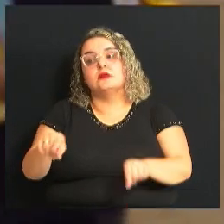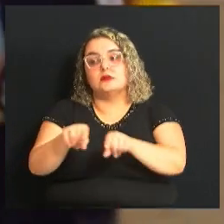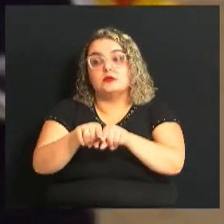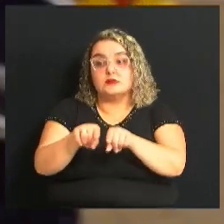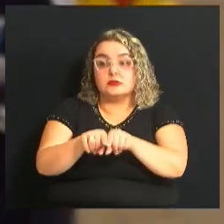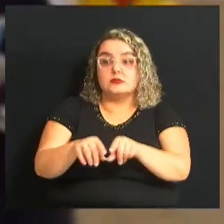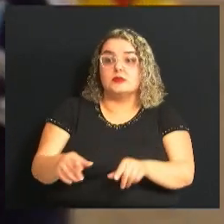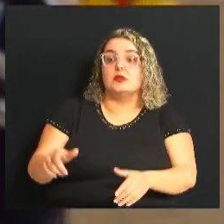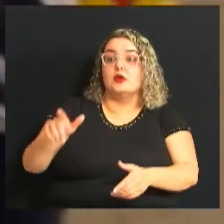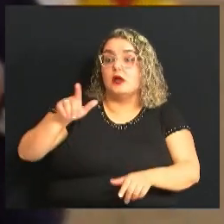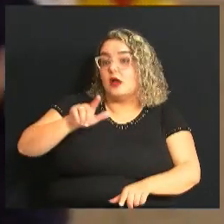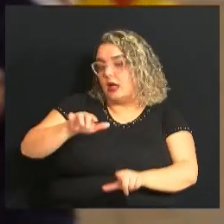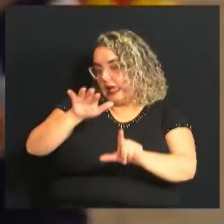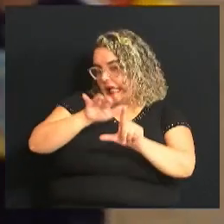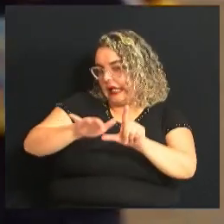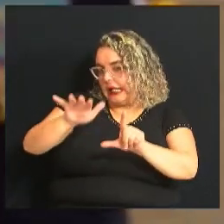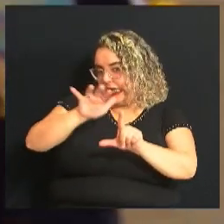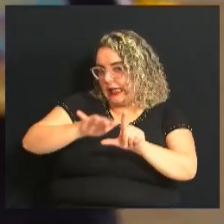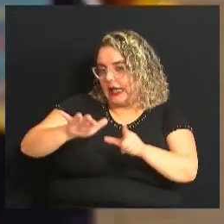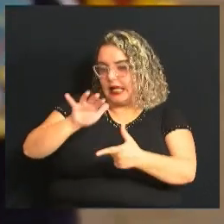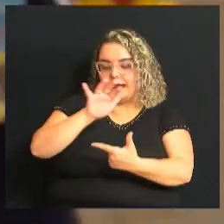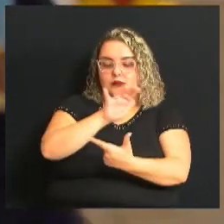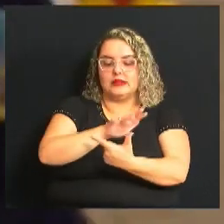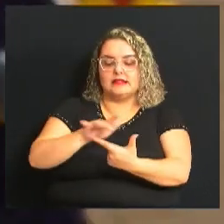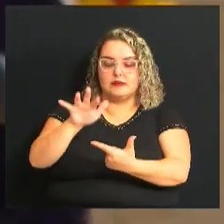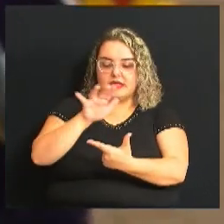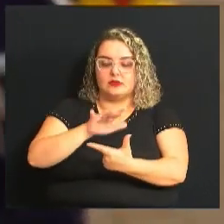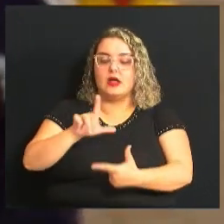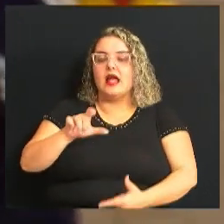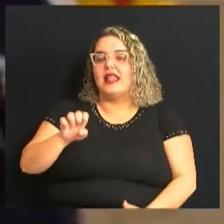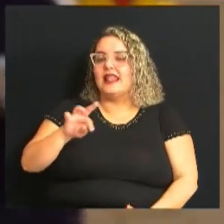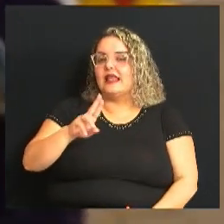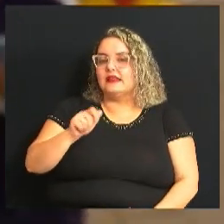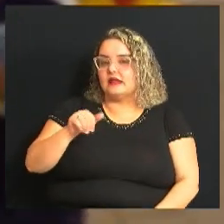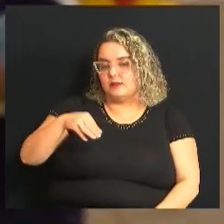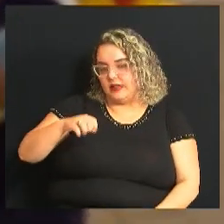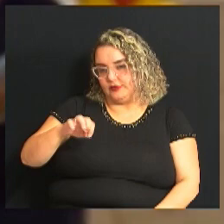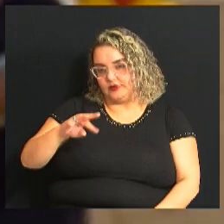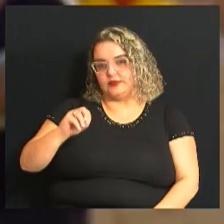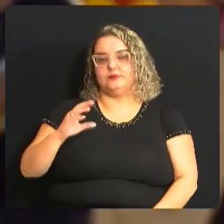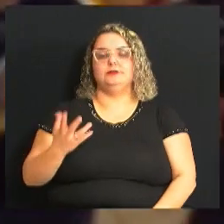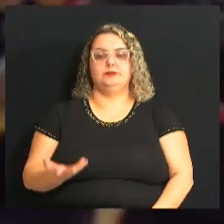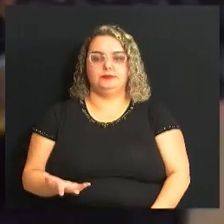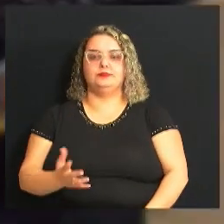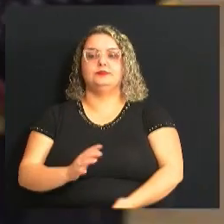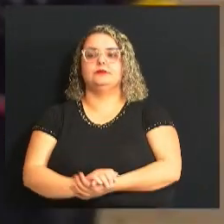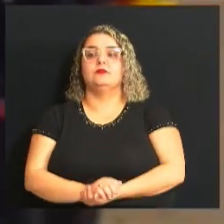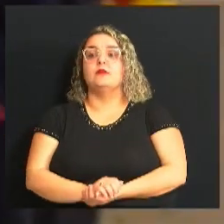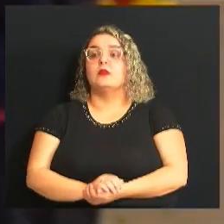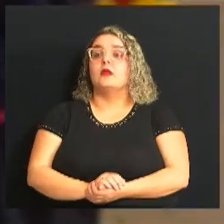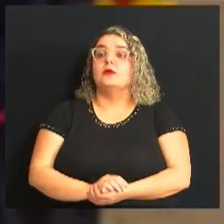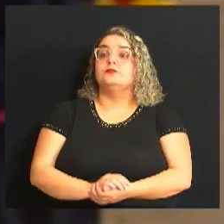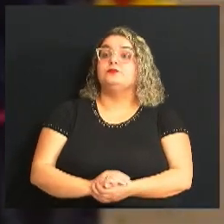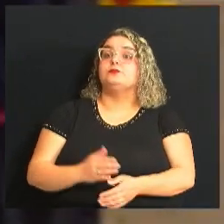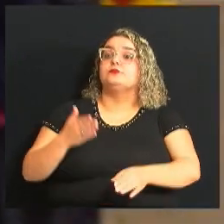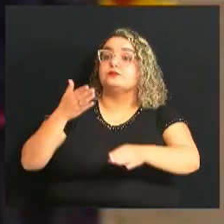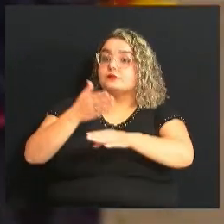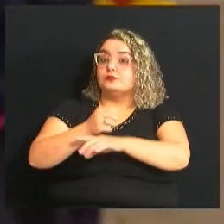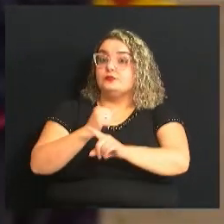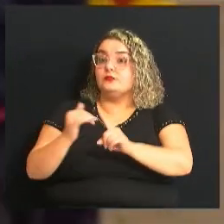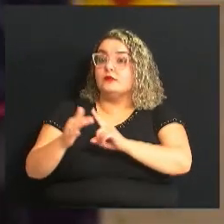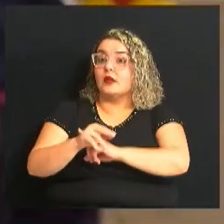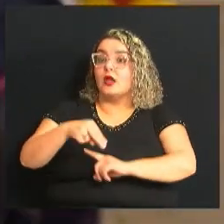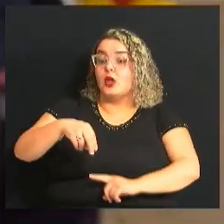ao letramento, né, nessa faixa etária que é muito importante. Bom, aqui faz parte da Sociedade das Filhas de Nossa